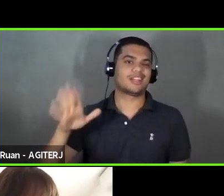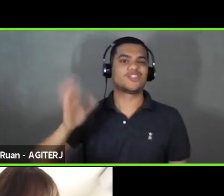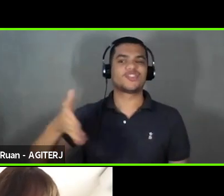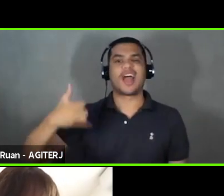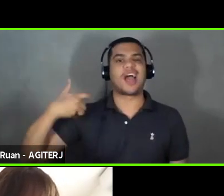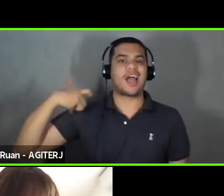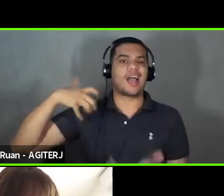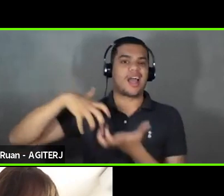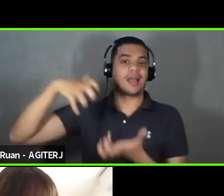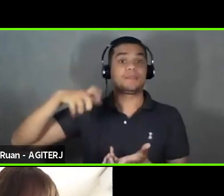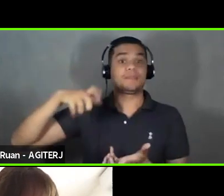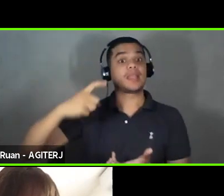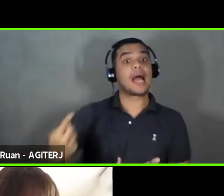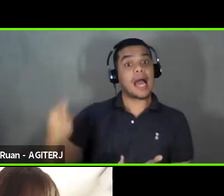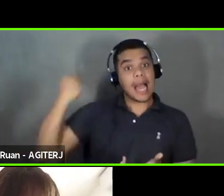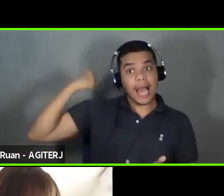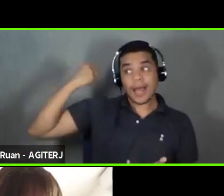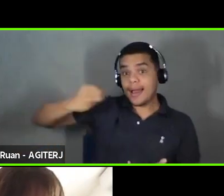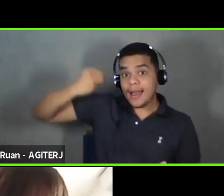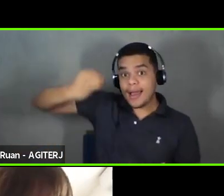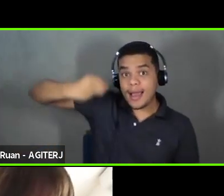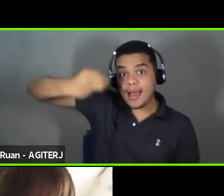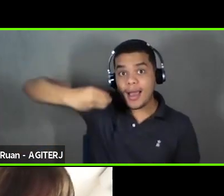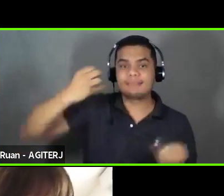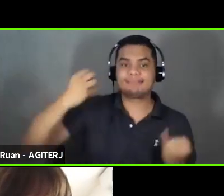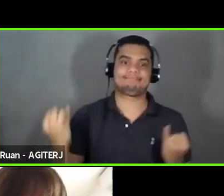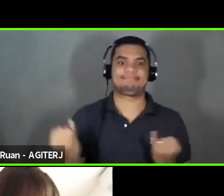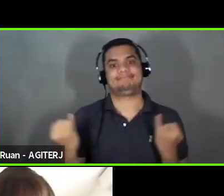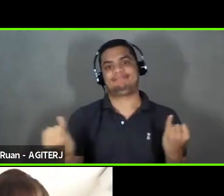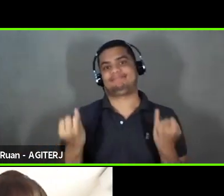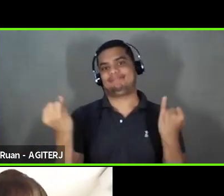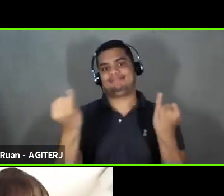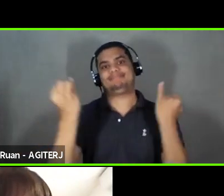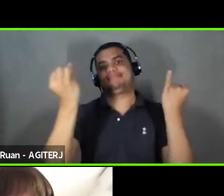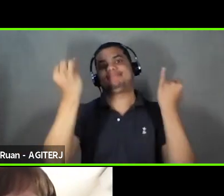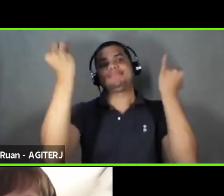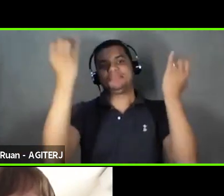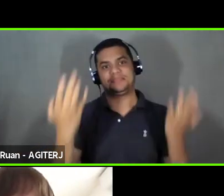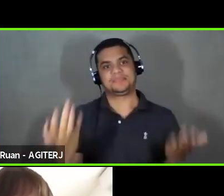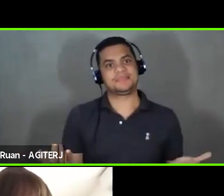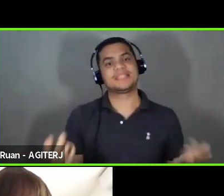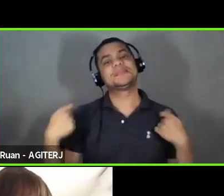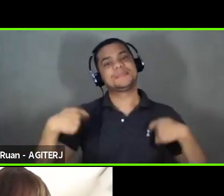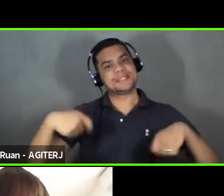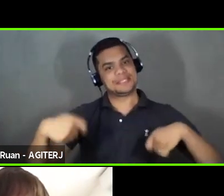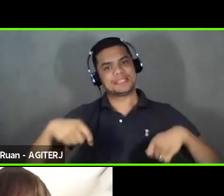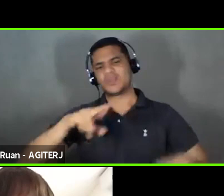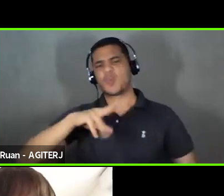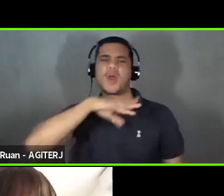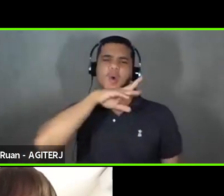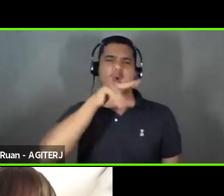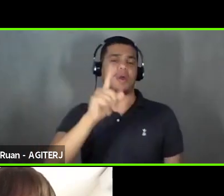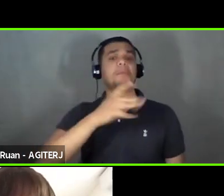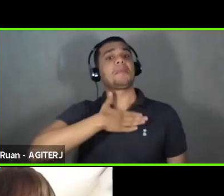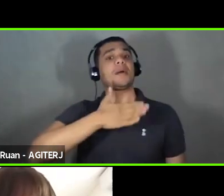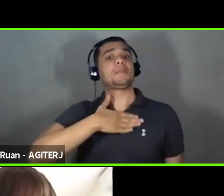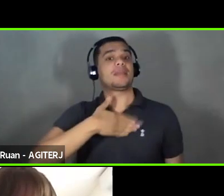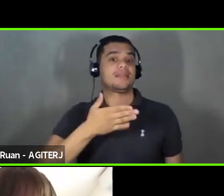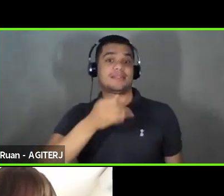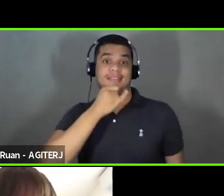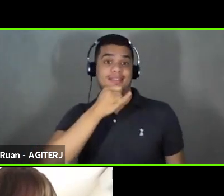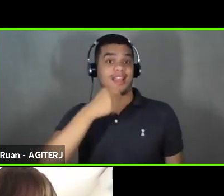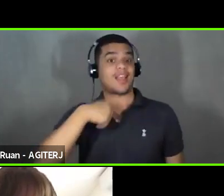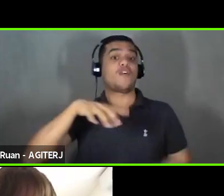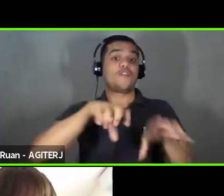tiver vindo antes só vai enriquecer, né? Eu acho que não tem como ser ruim. Até para mim, por exemplo, que sou formada